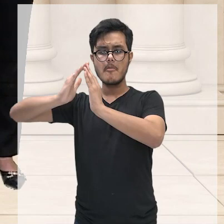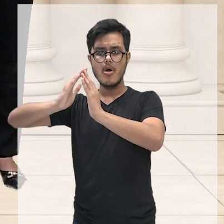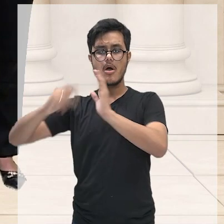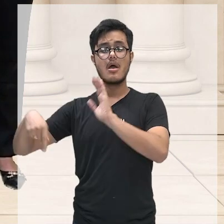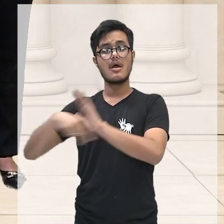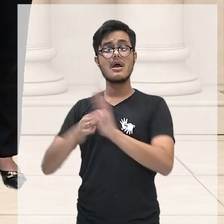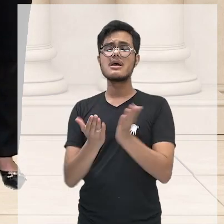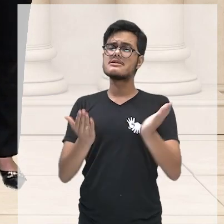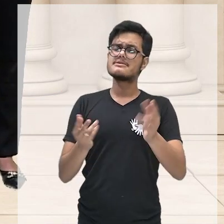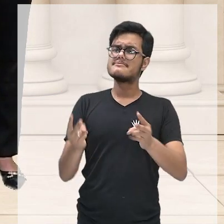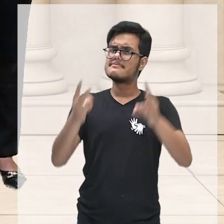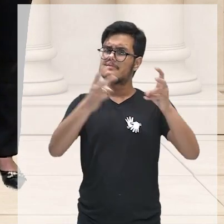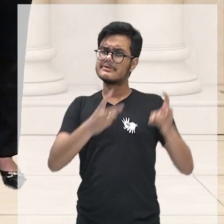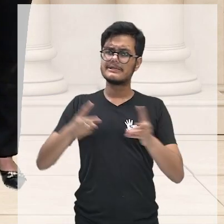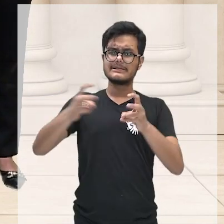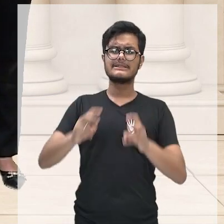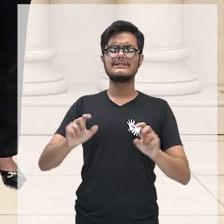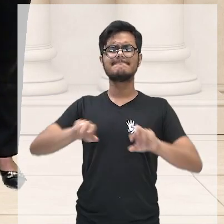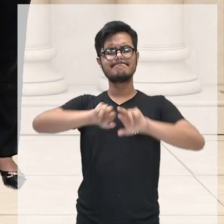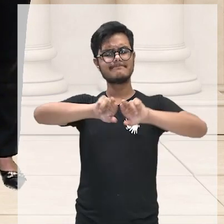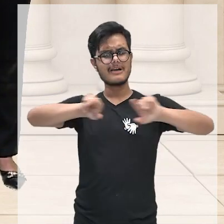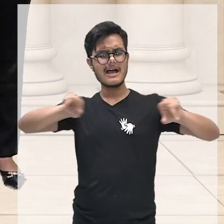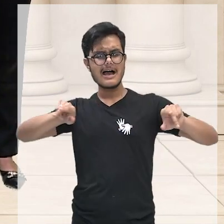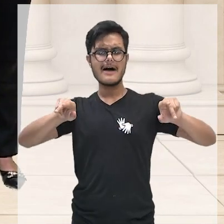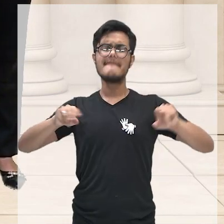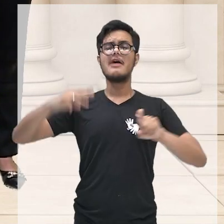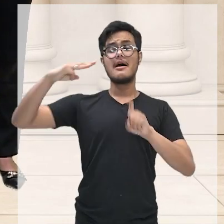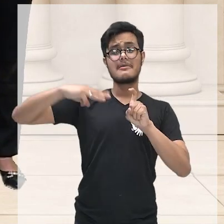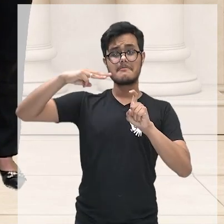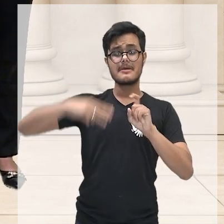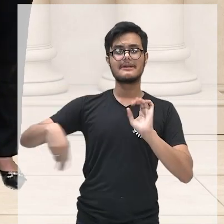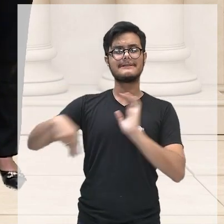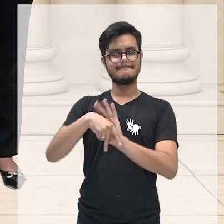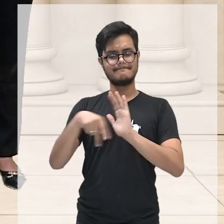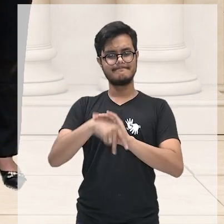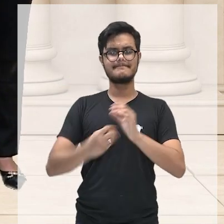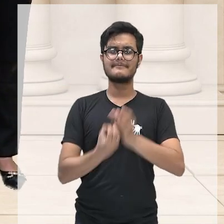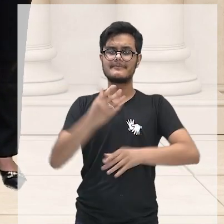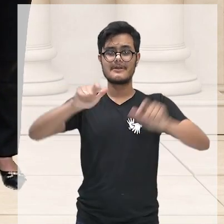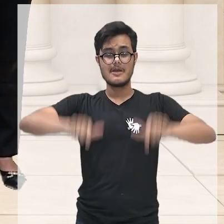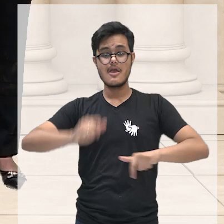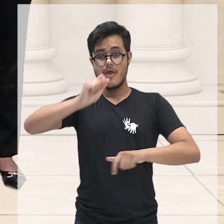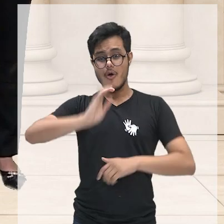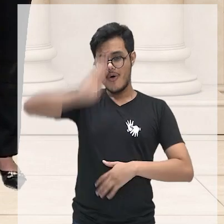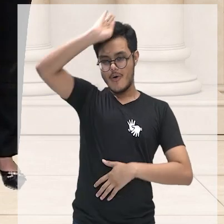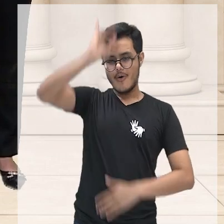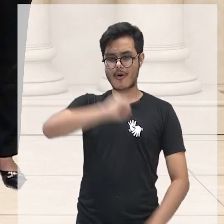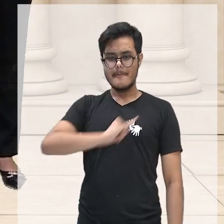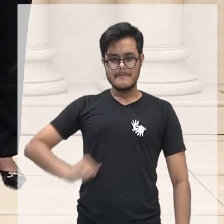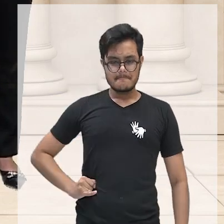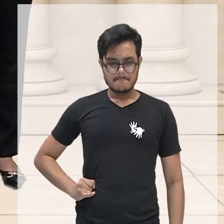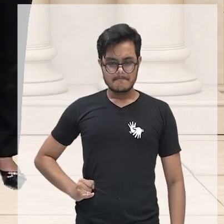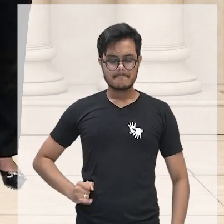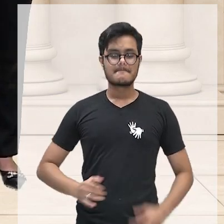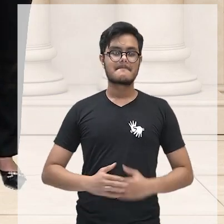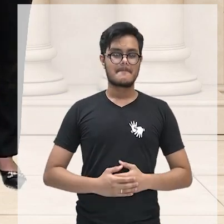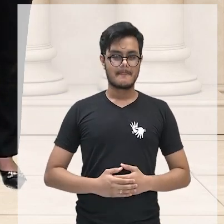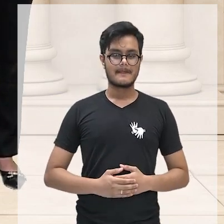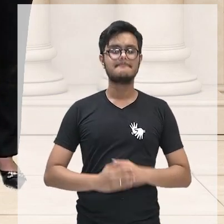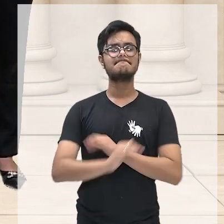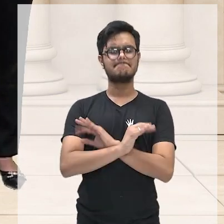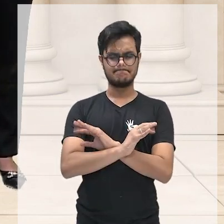podem observar que há várias lendas acerca da origem do Império Romano uma C um